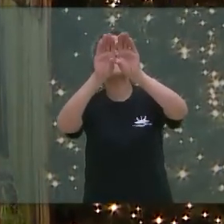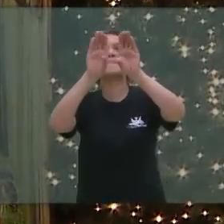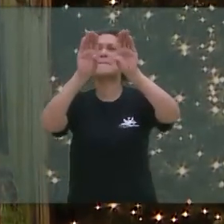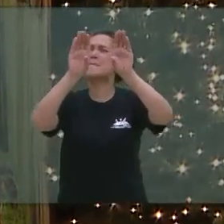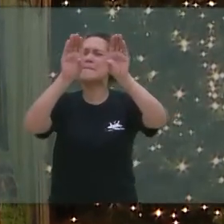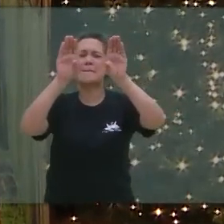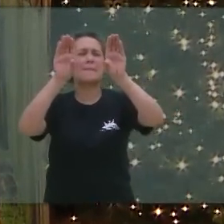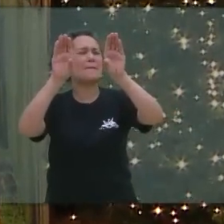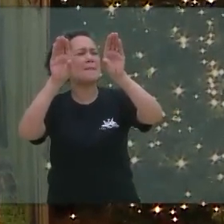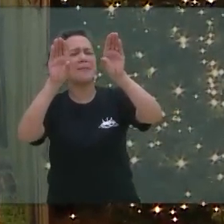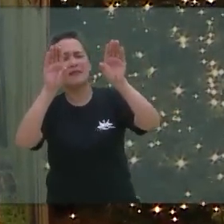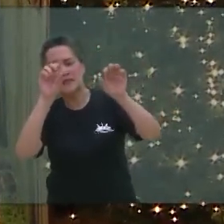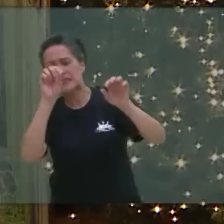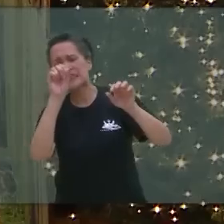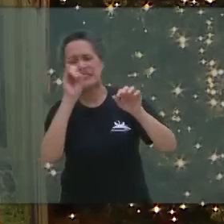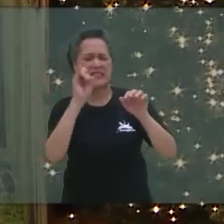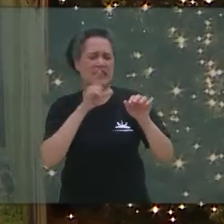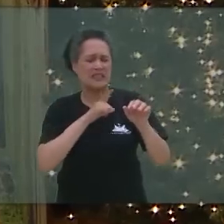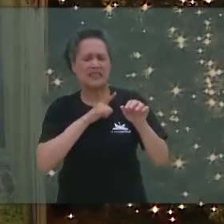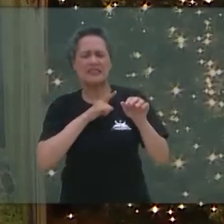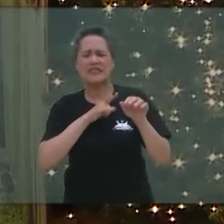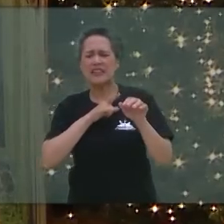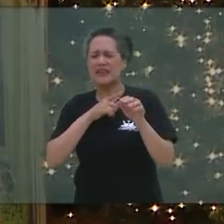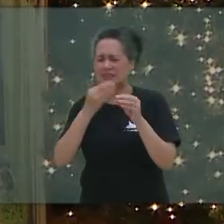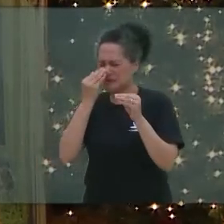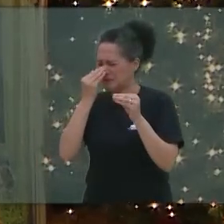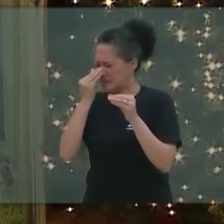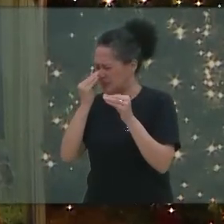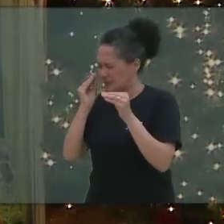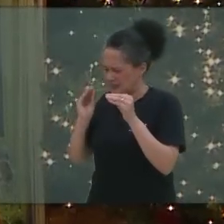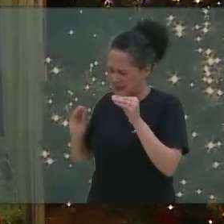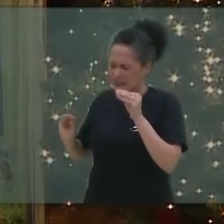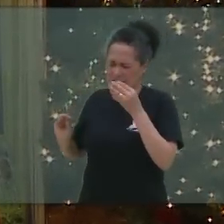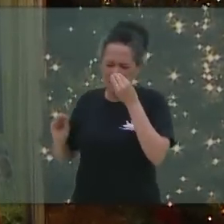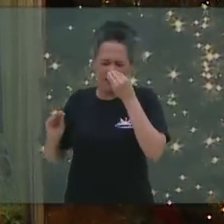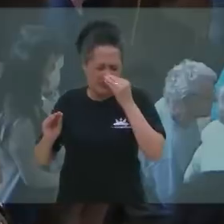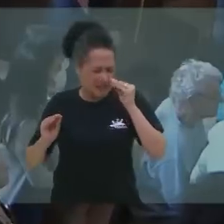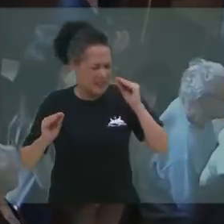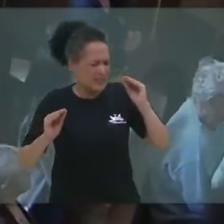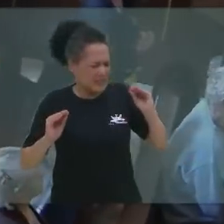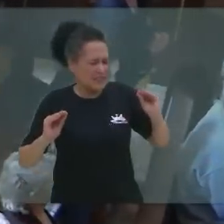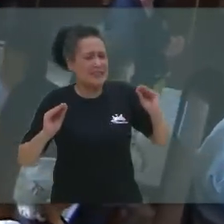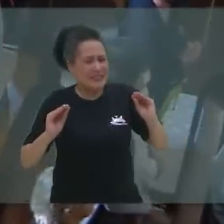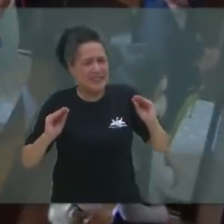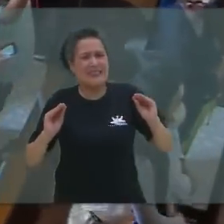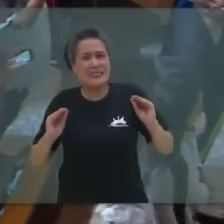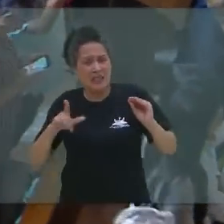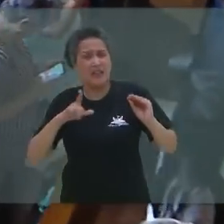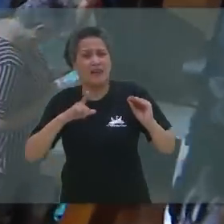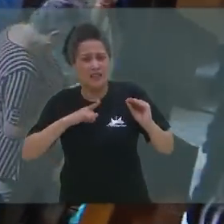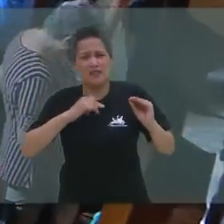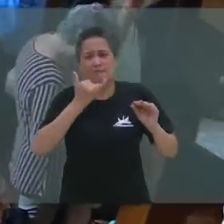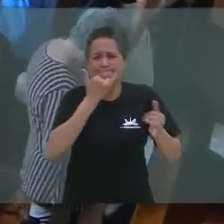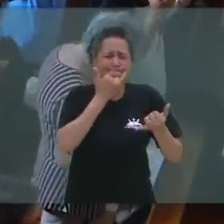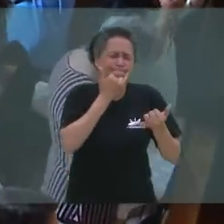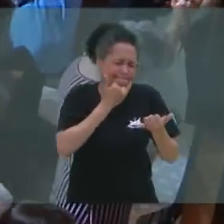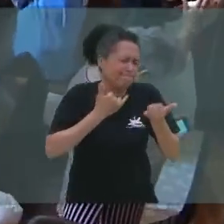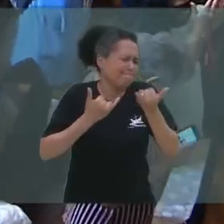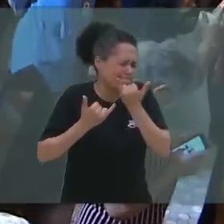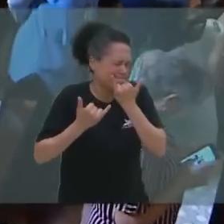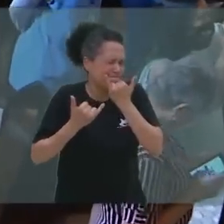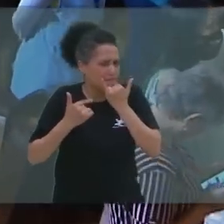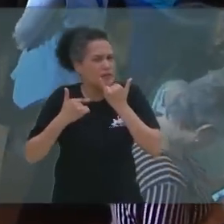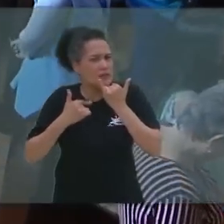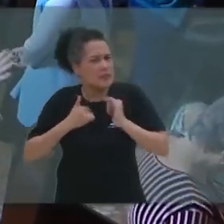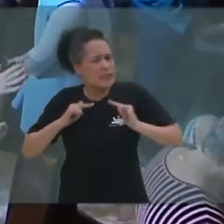céu. Se há renúncias a fazer, se há perdão oferecer, vou